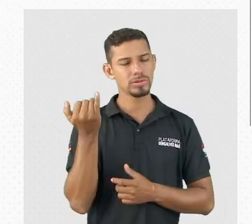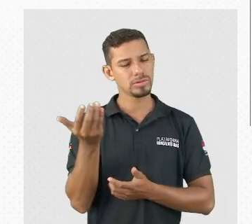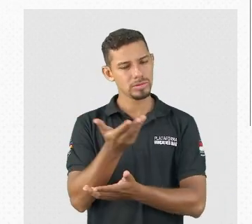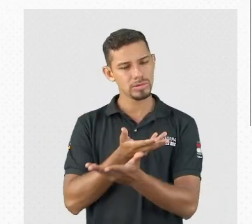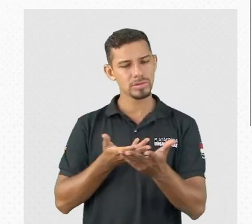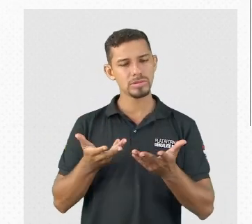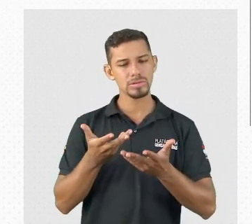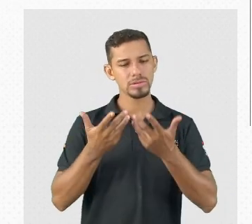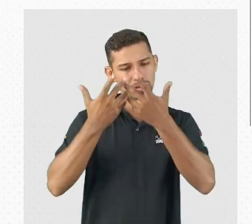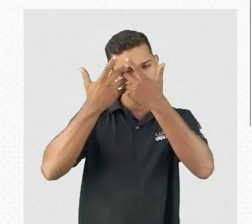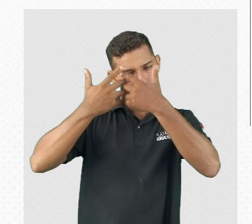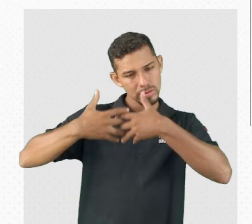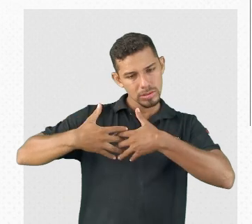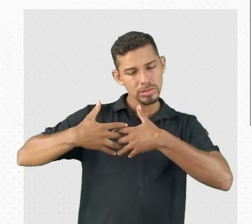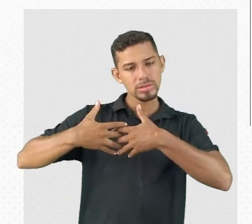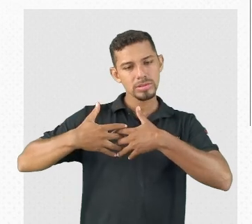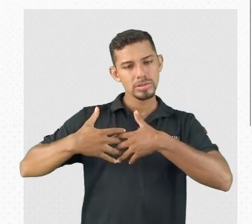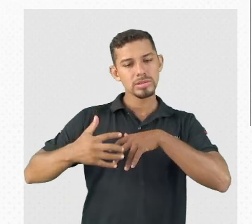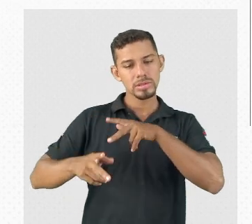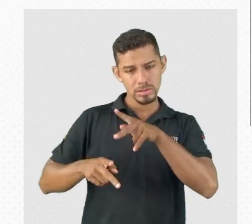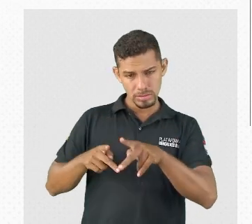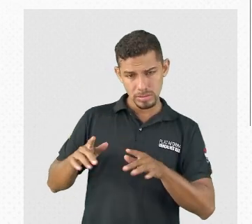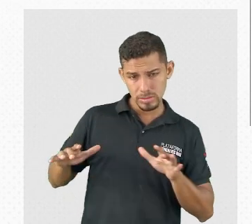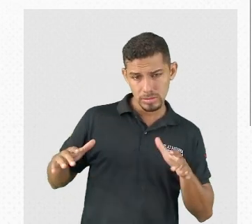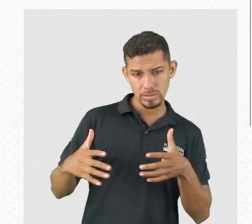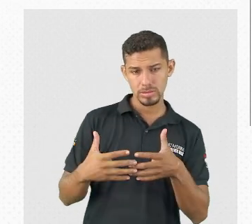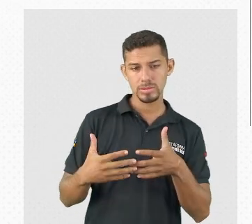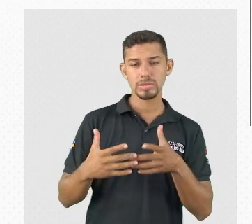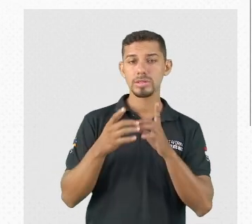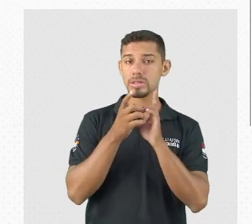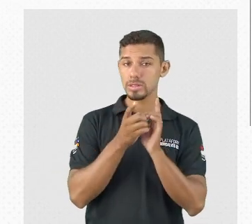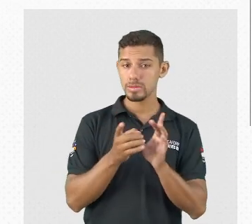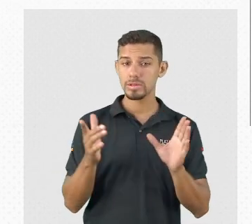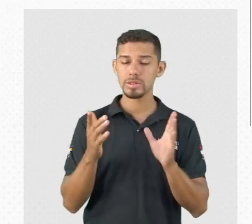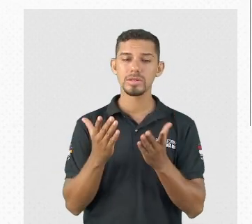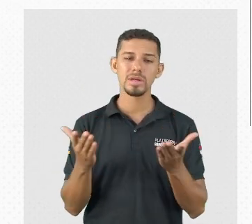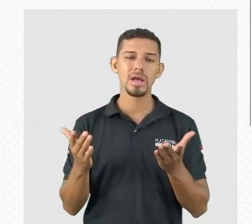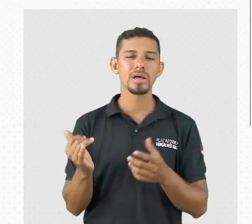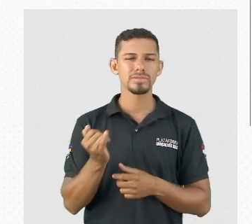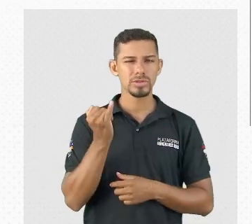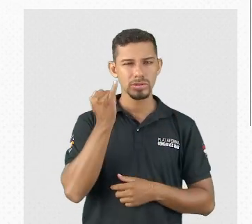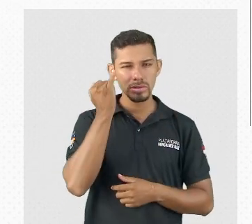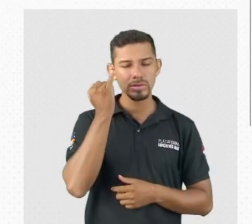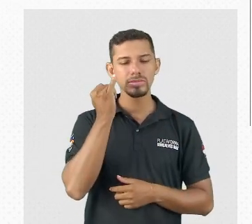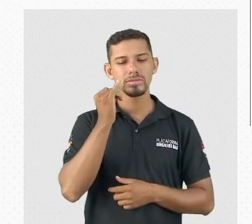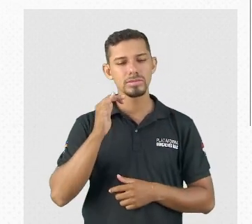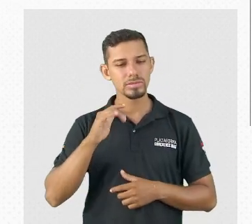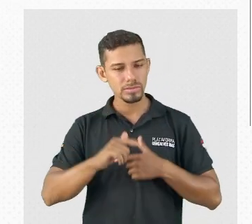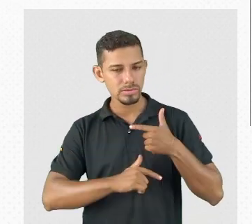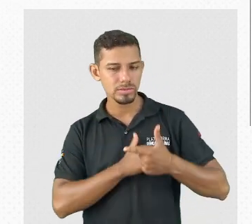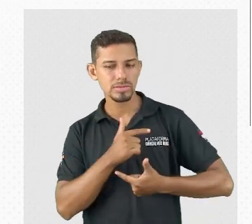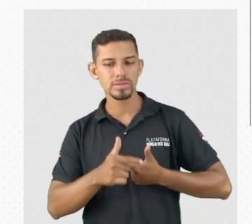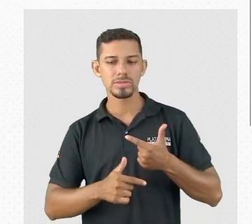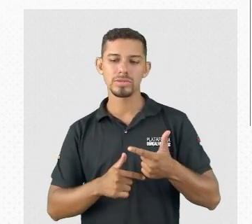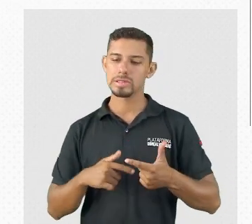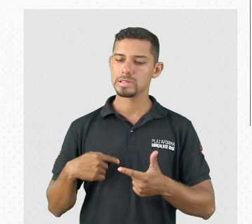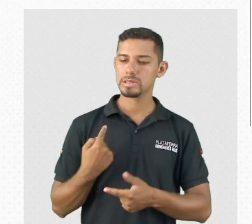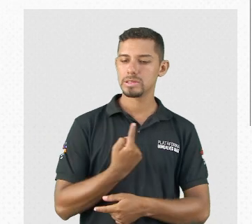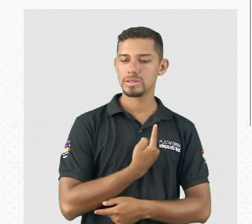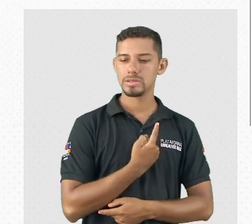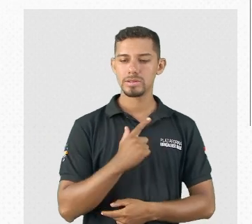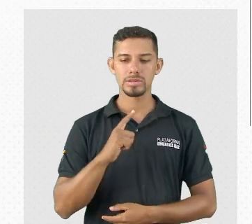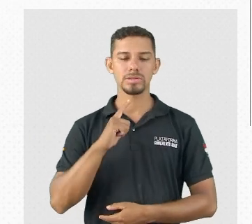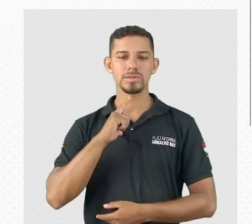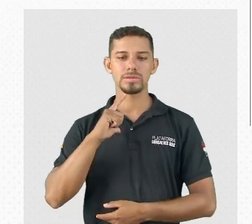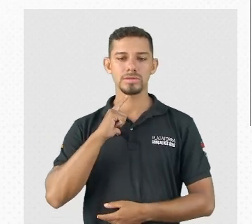gente entenda que essa participação dentro da democracia é um elemento fundamental para que a gente tenha